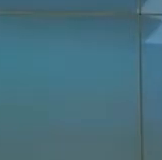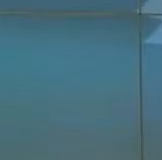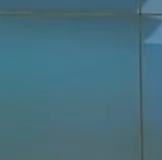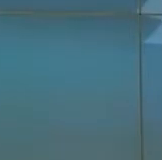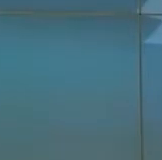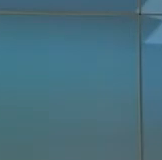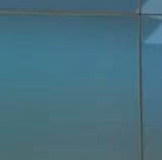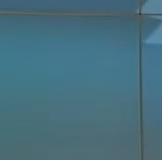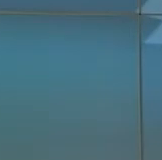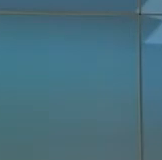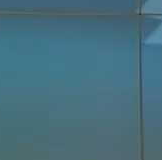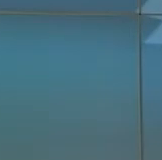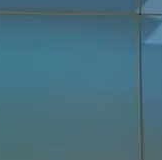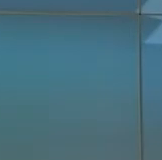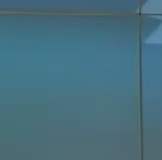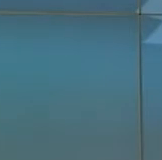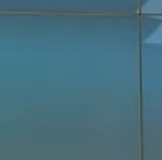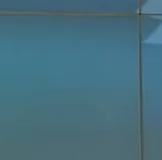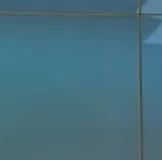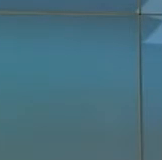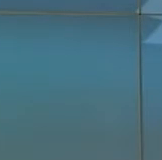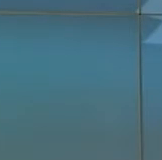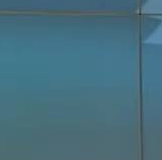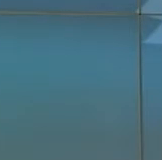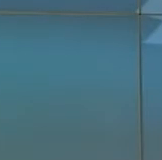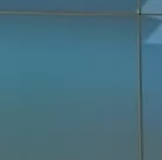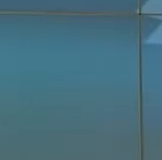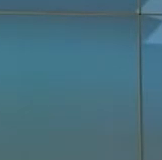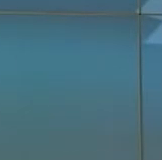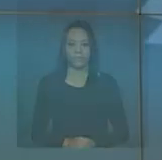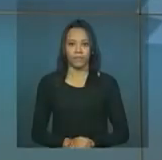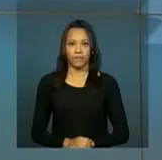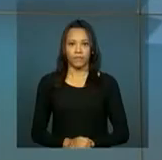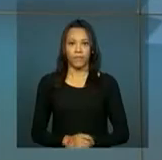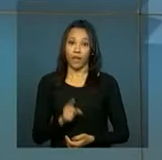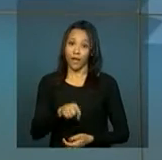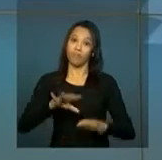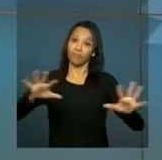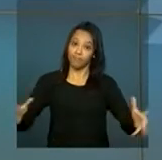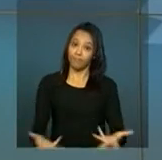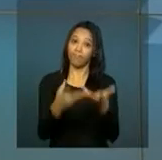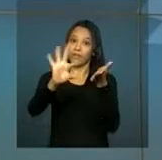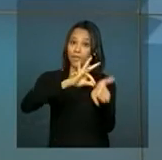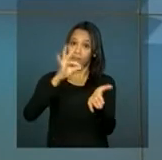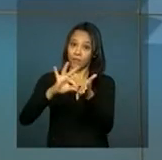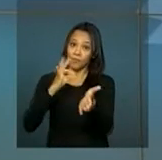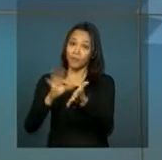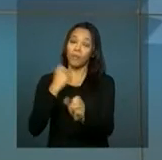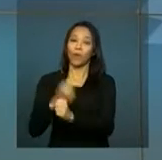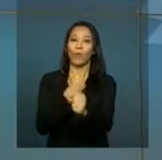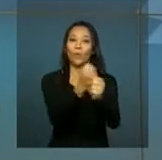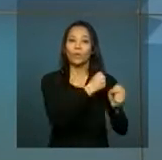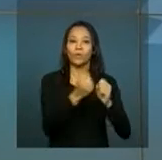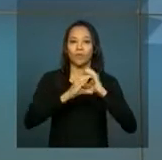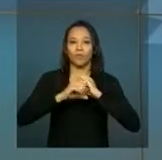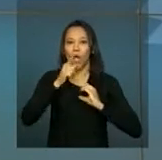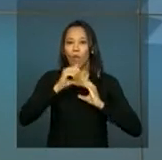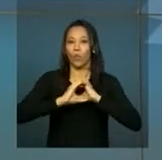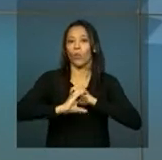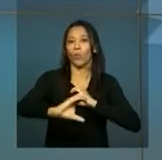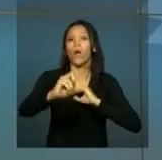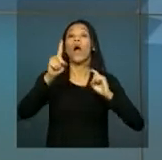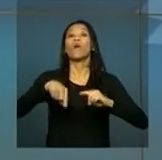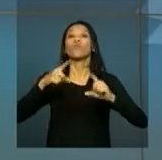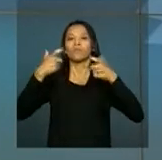e essa foi a cerimônia de assinatura para obras de mobilidade urbana e saneamento no Estado de São Paulo realizada no Palácio